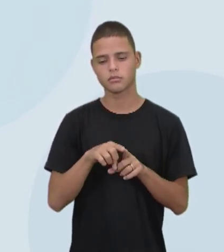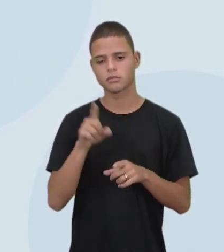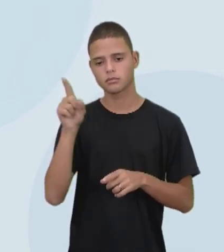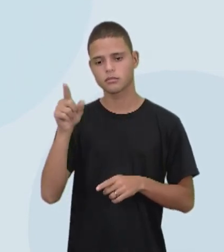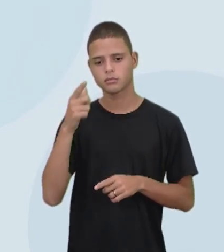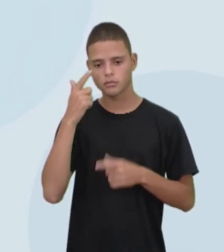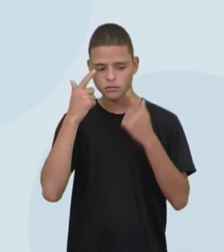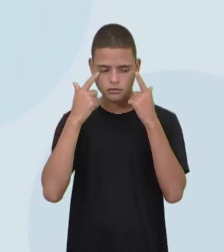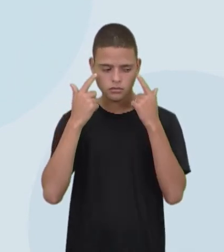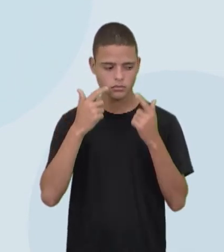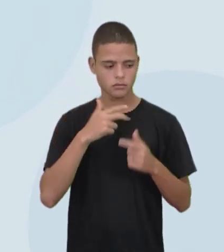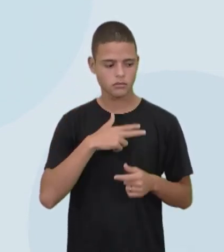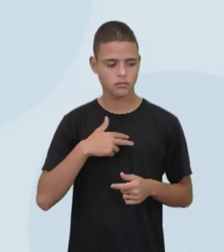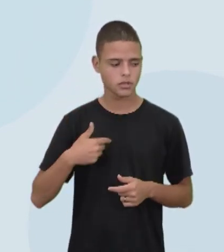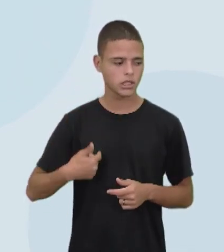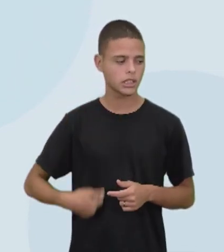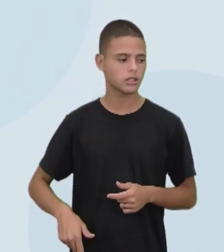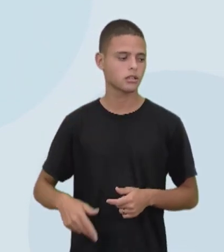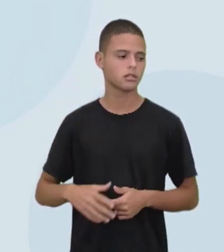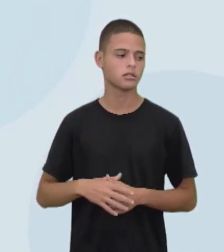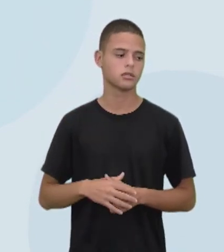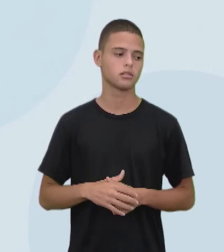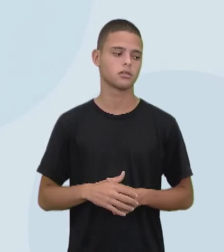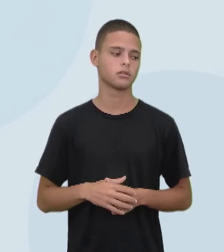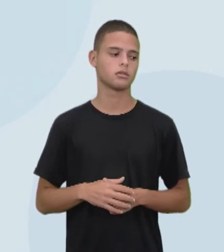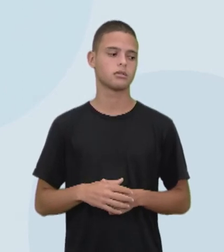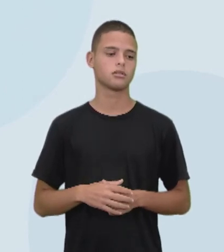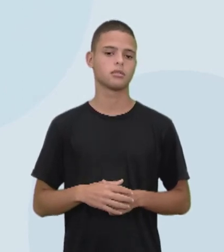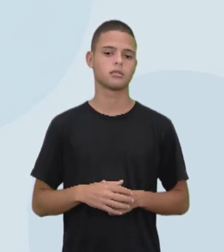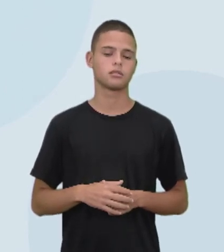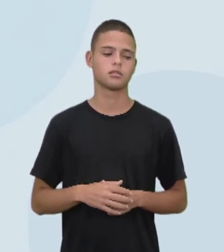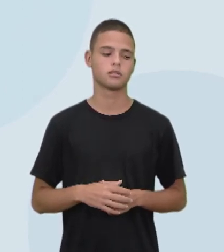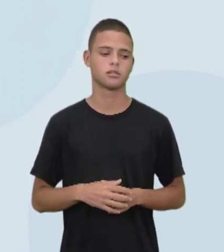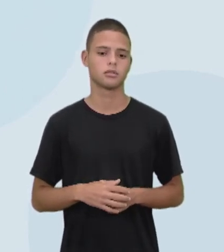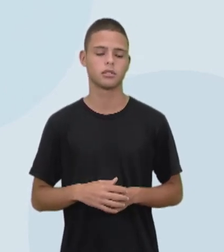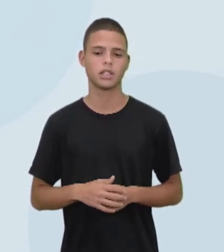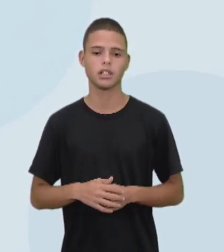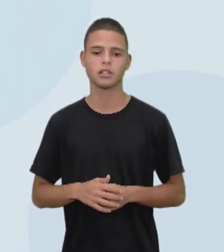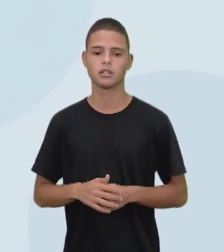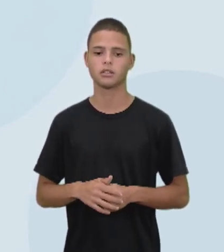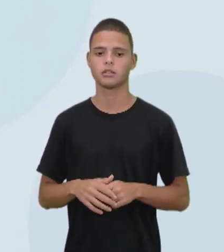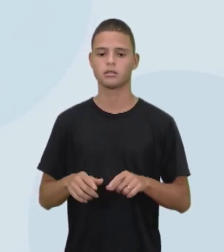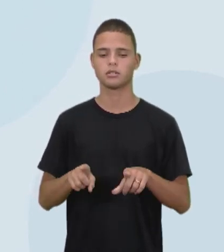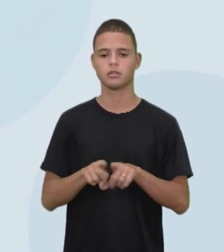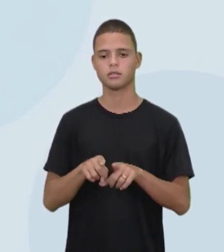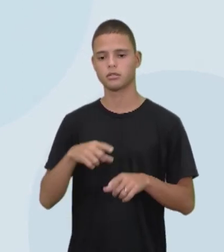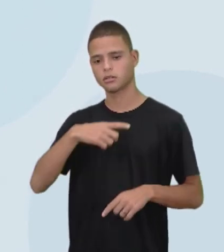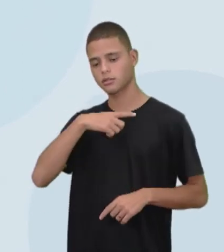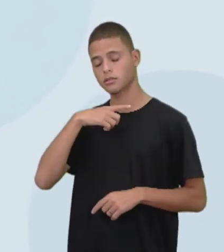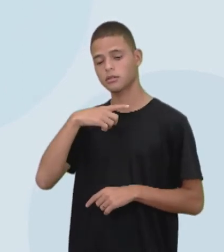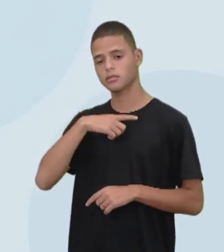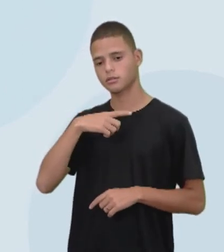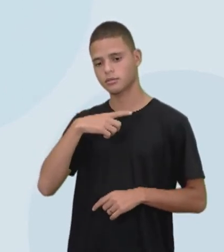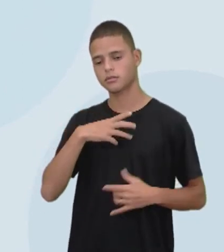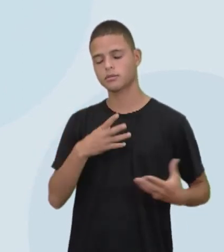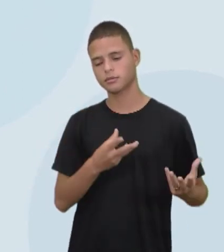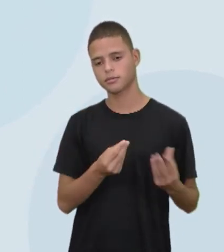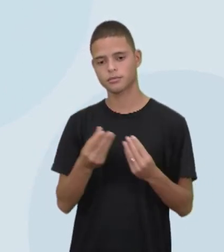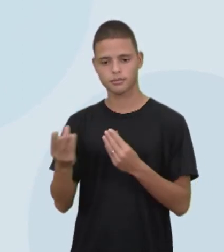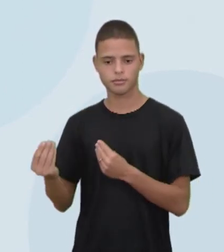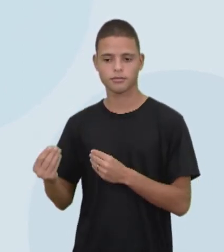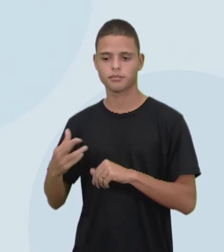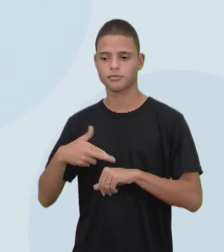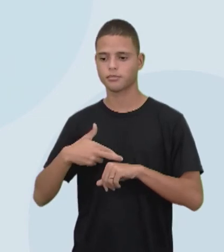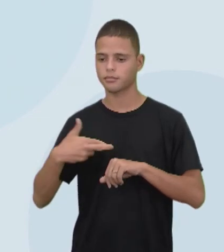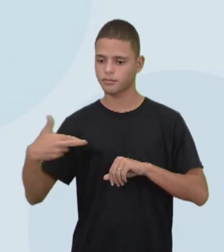em 2011 acabou provocando o derretimento de 3 dos 4 reatores da usina, liberando uma quantidade enorme de